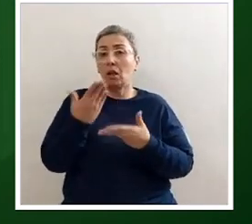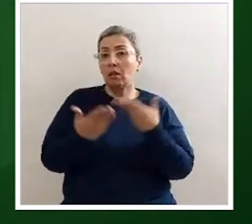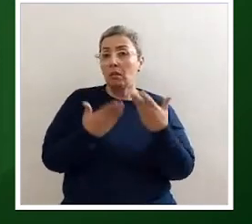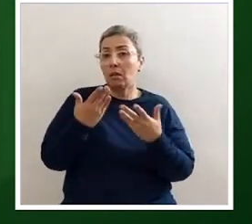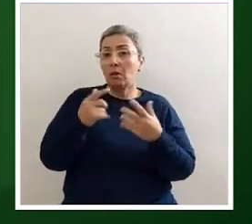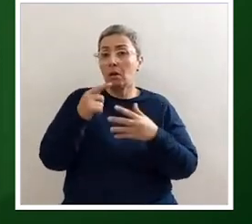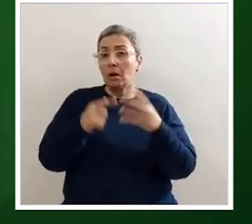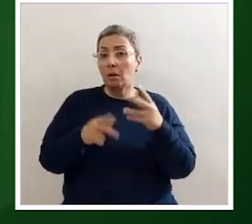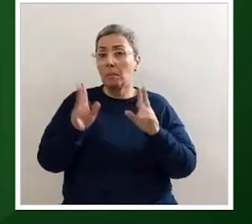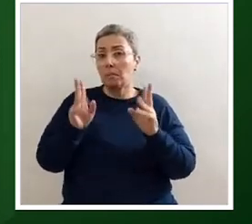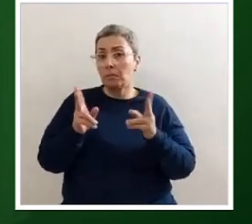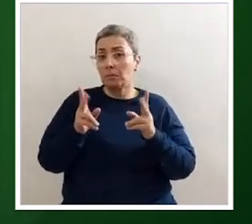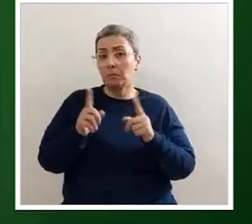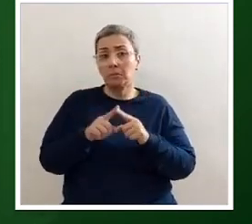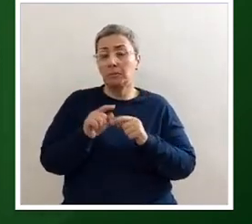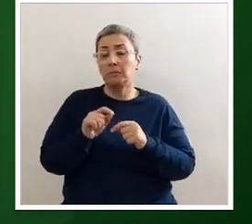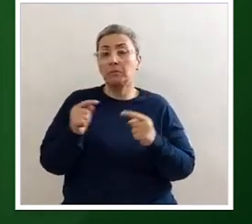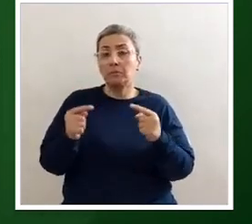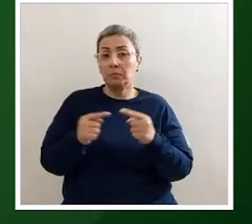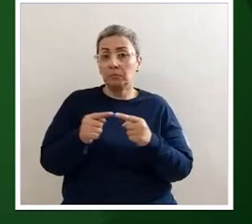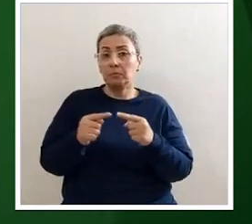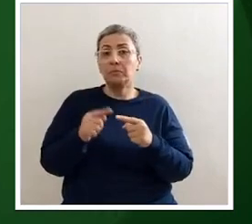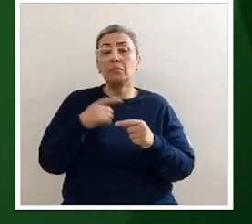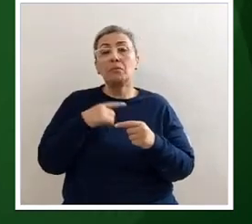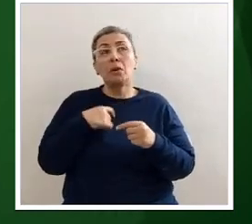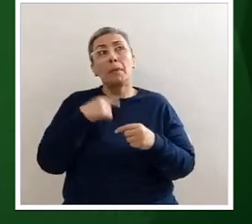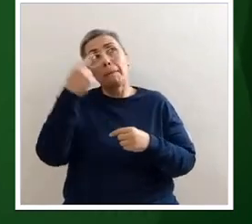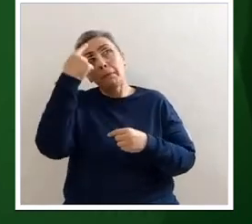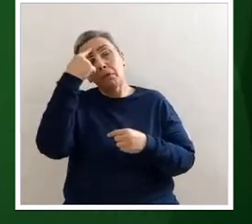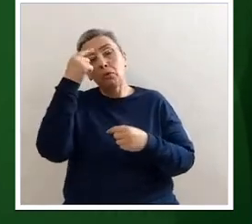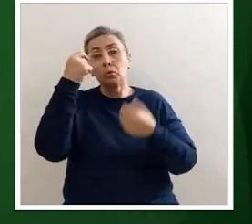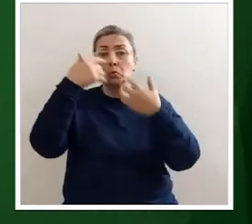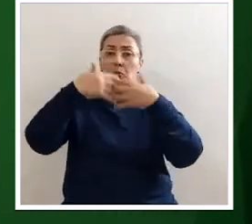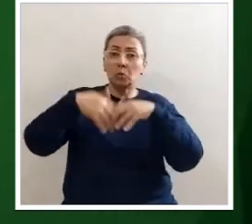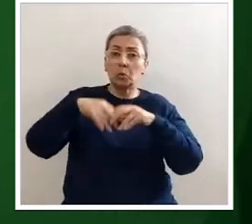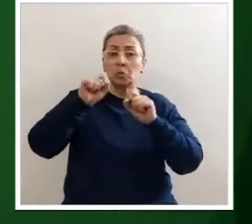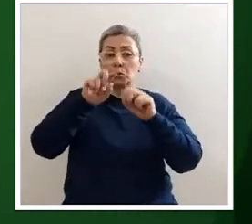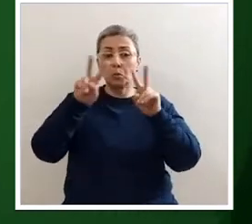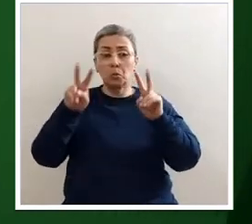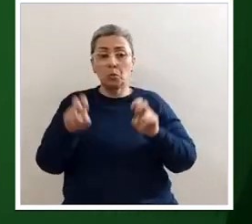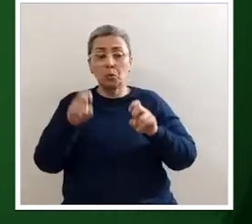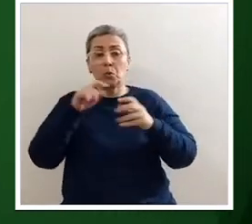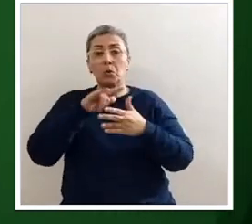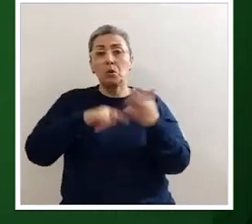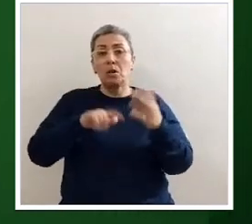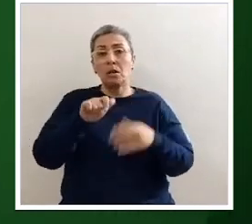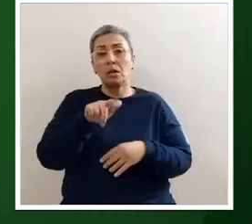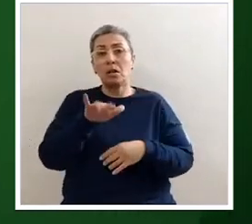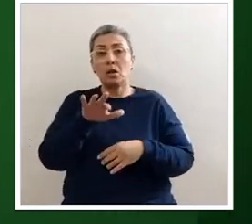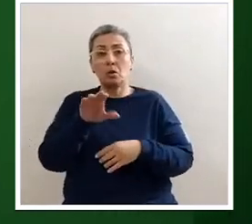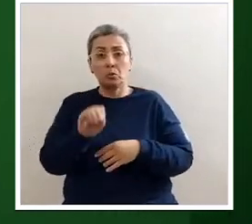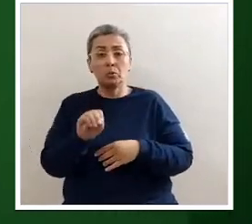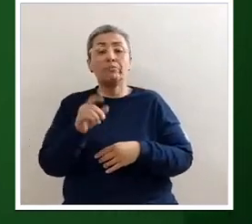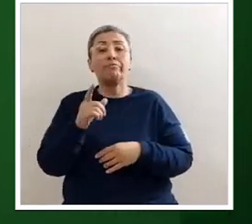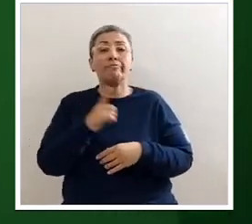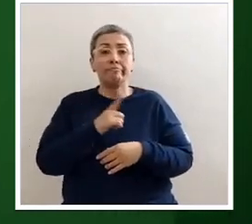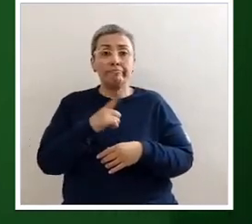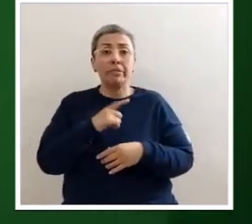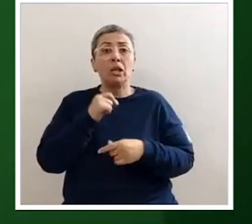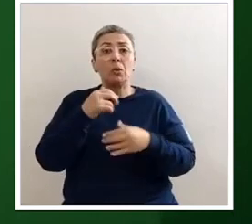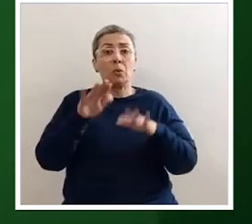aí sobre a mesma premissa bom pensando aqui sobre a questão do lado né o laudo é uma coisa que